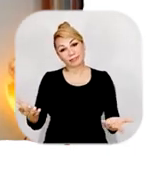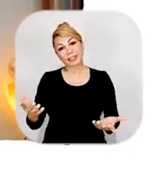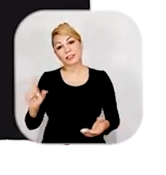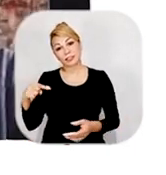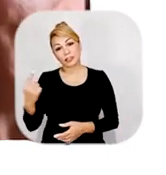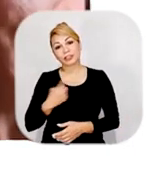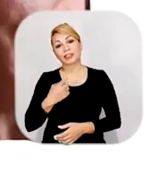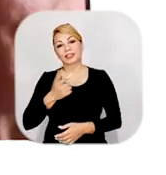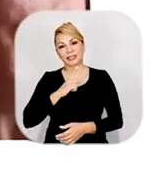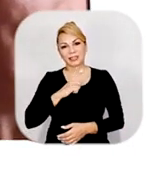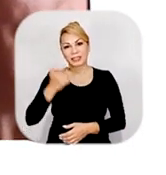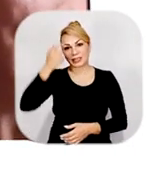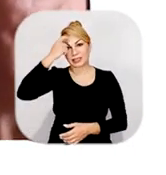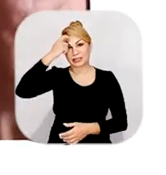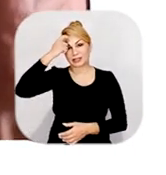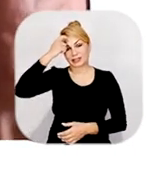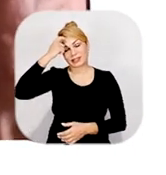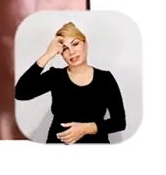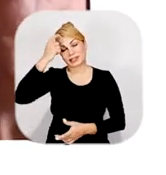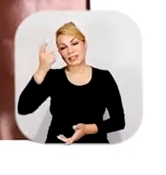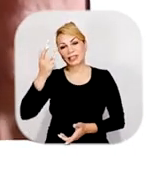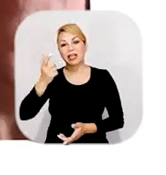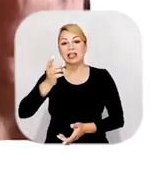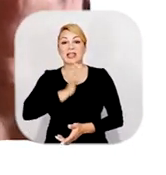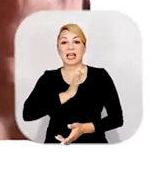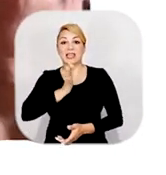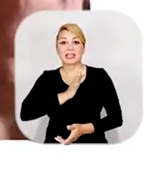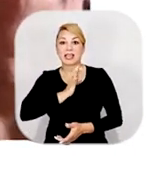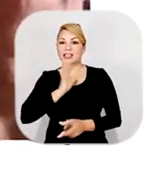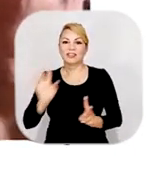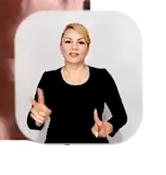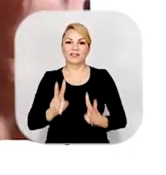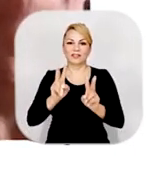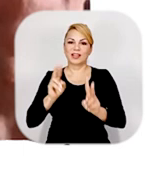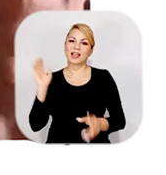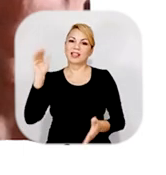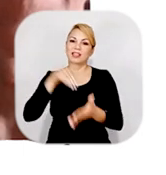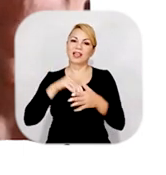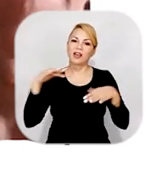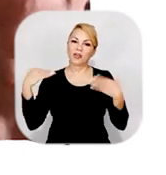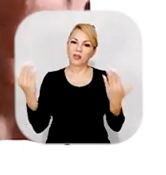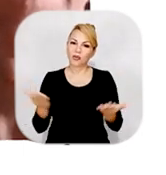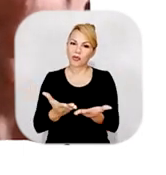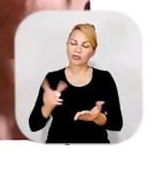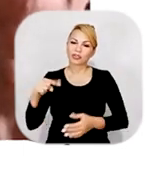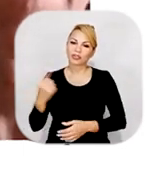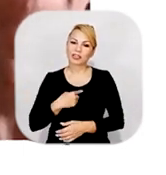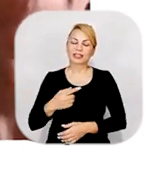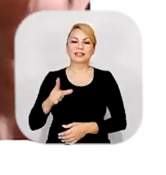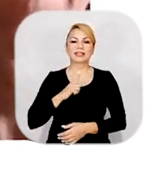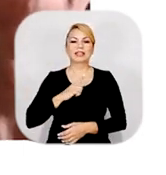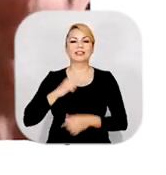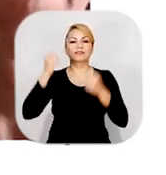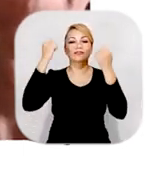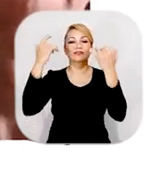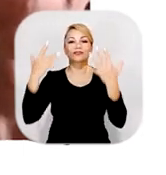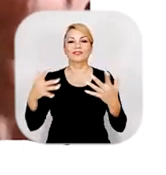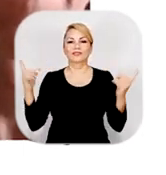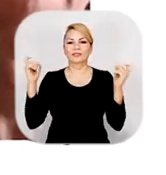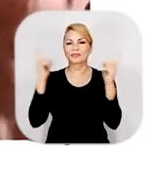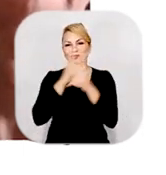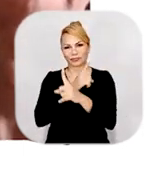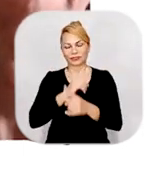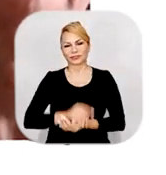consciência da riqueza, e que até hoje nós temos dificuldade de explicar isso para as pessoas. Eu acho que só agora que o